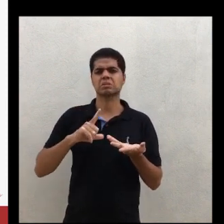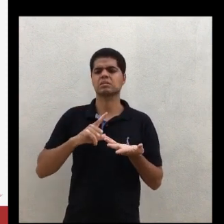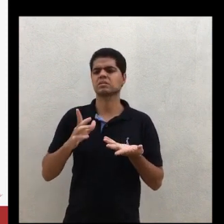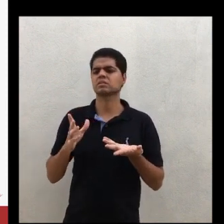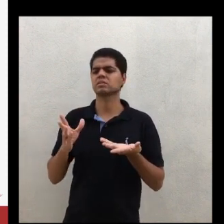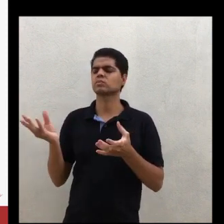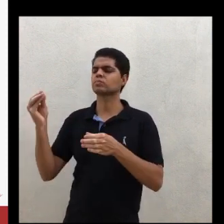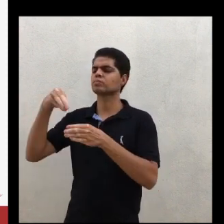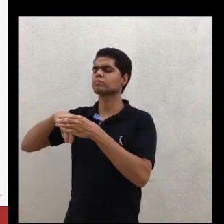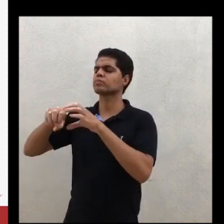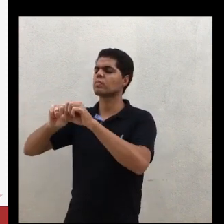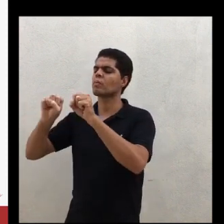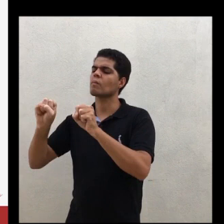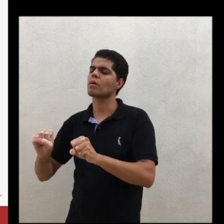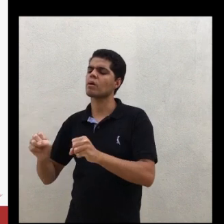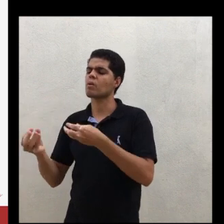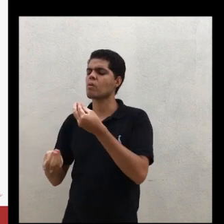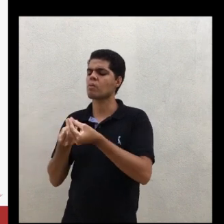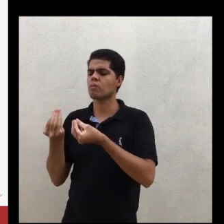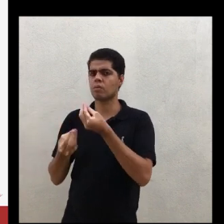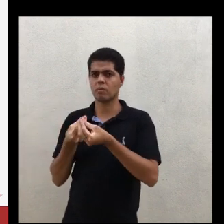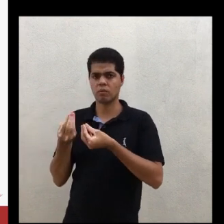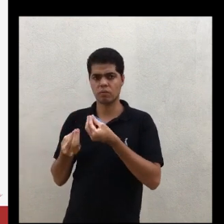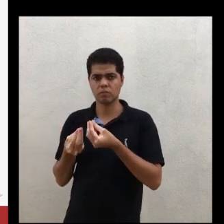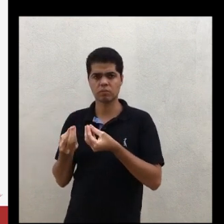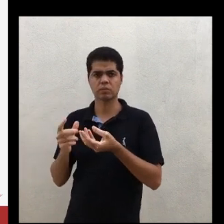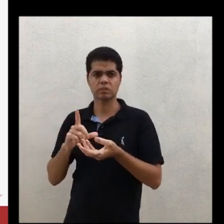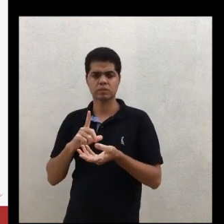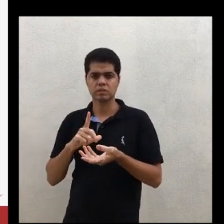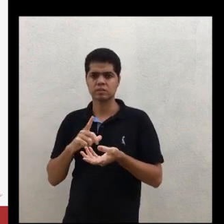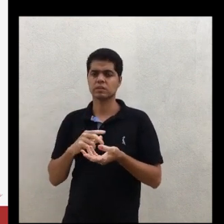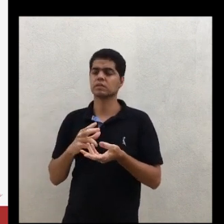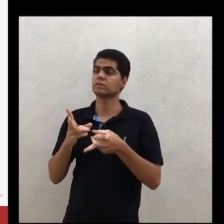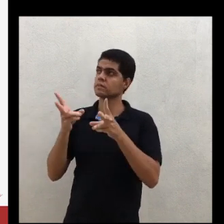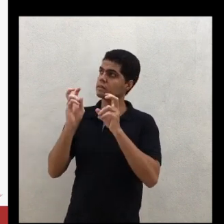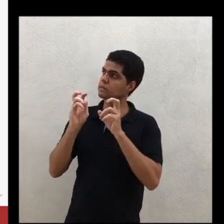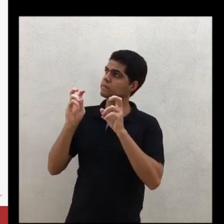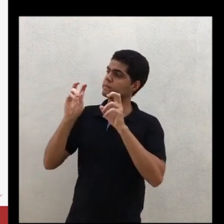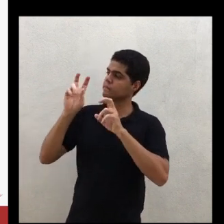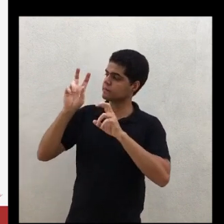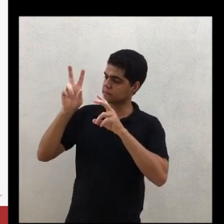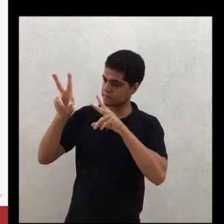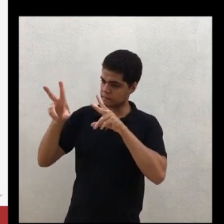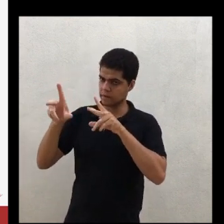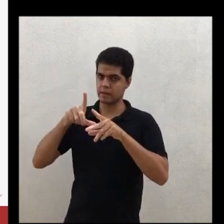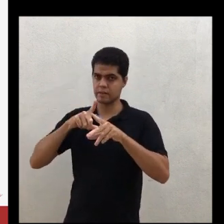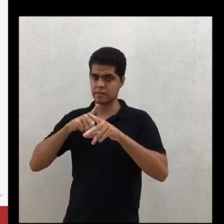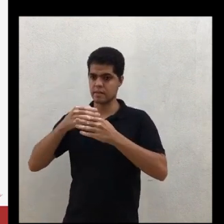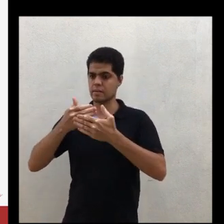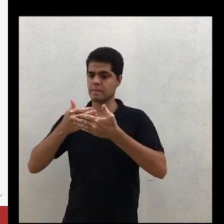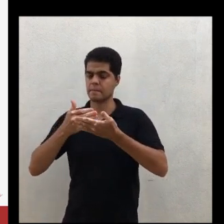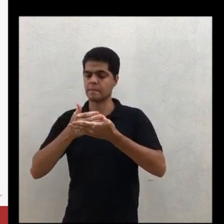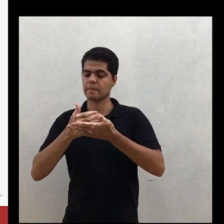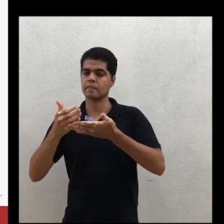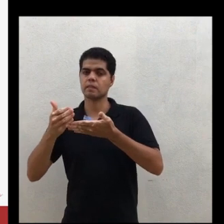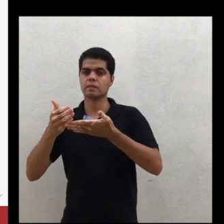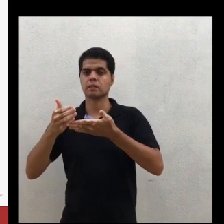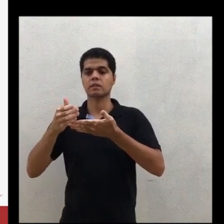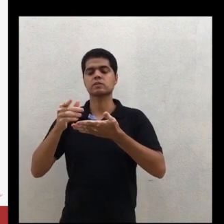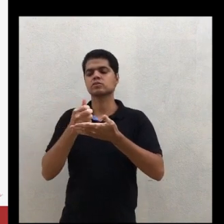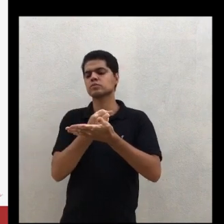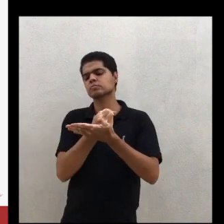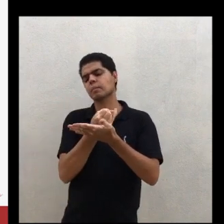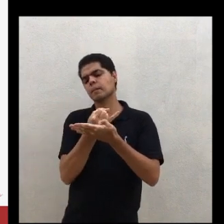vai pegar o tanto que aquele valor cai dentro de uma